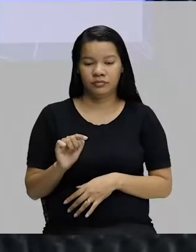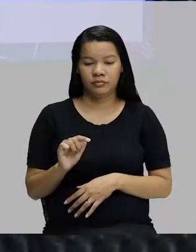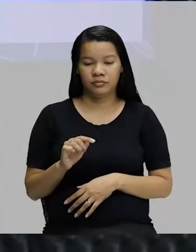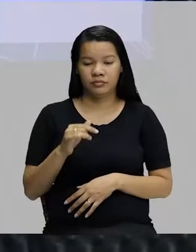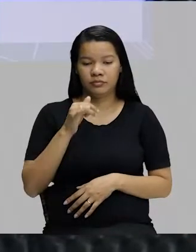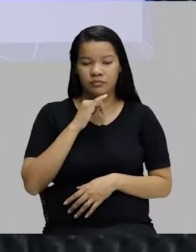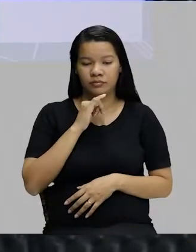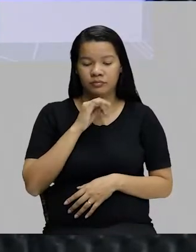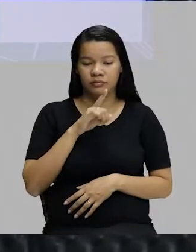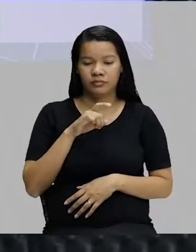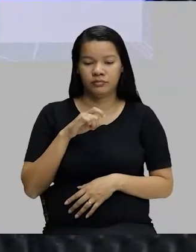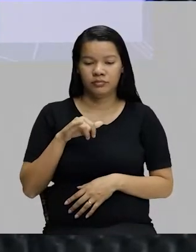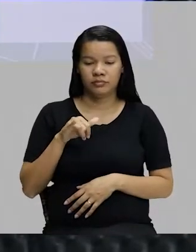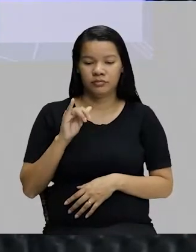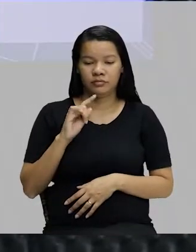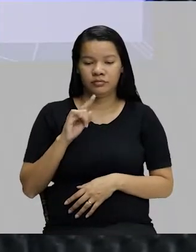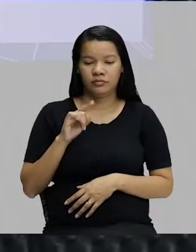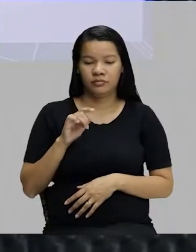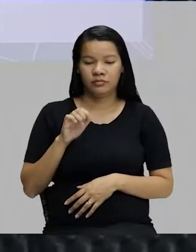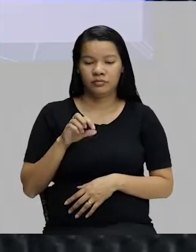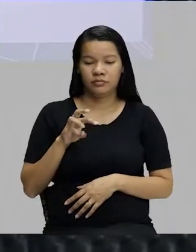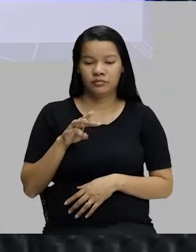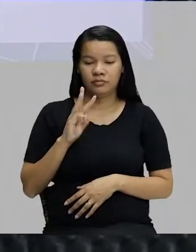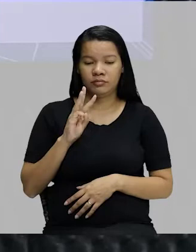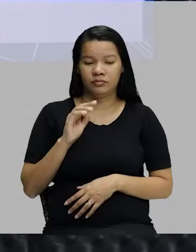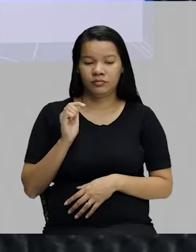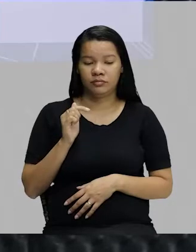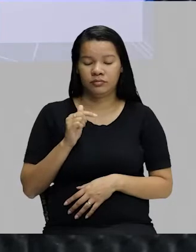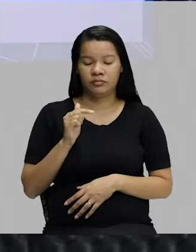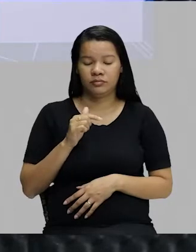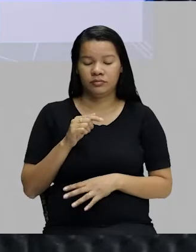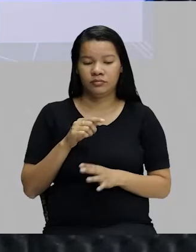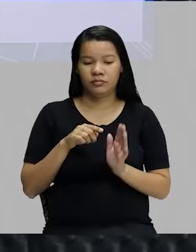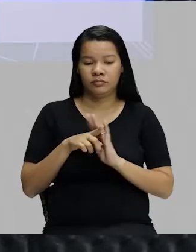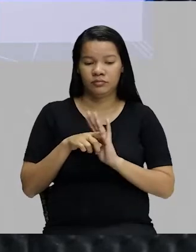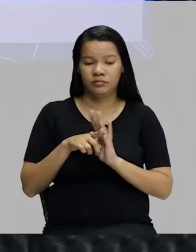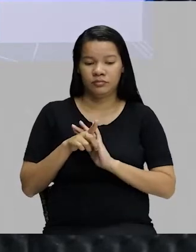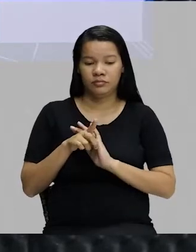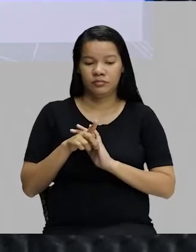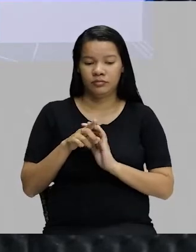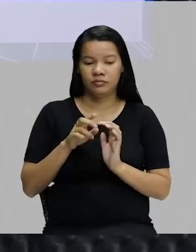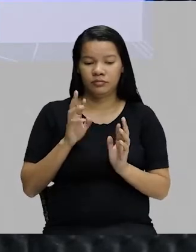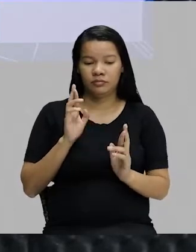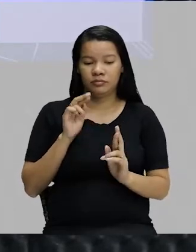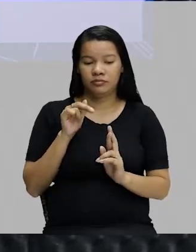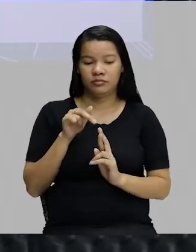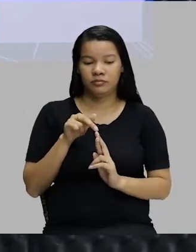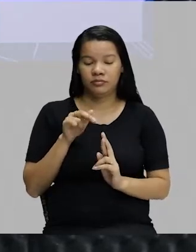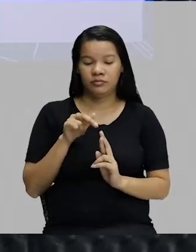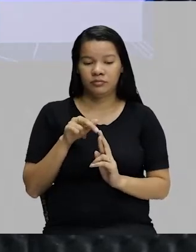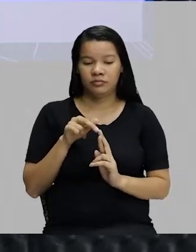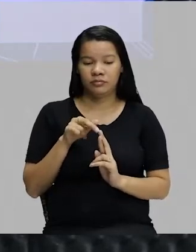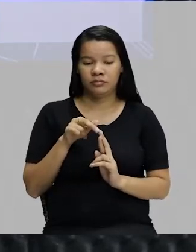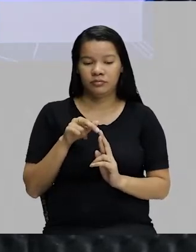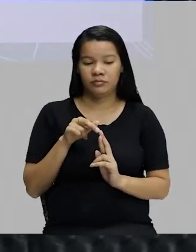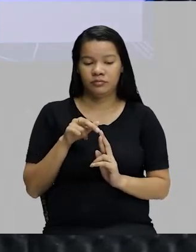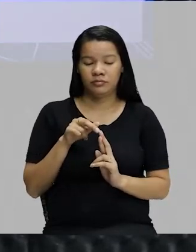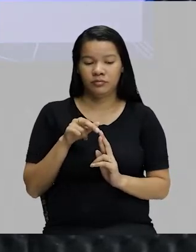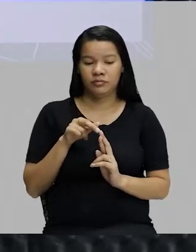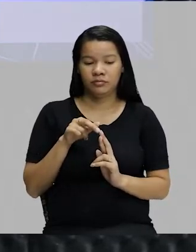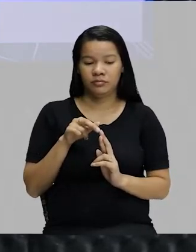x, y, z e o w. Essas incógnitas vão corresponder a partículas. Então,